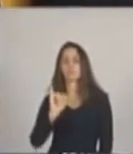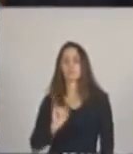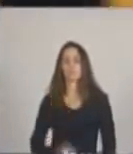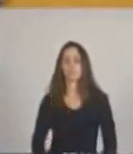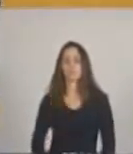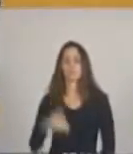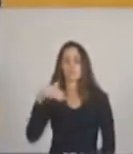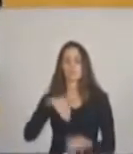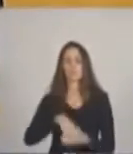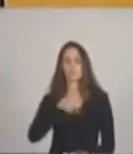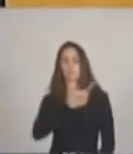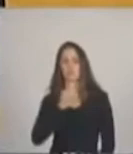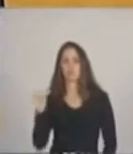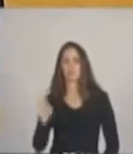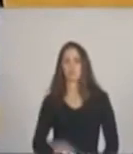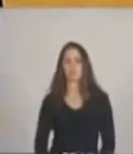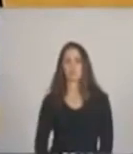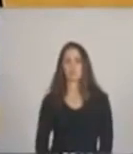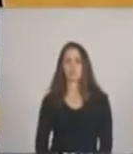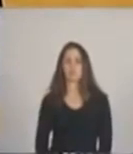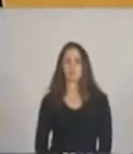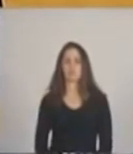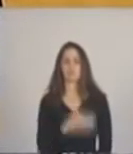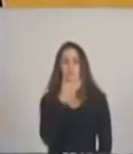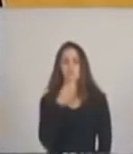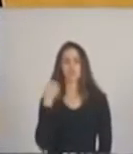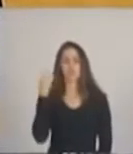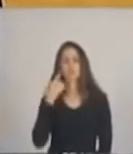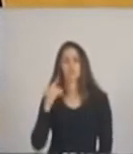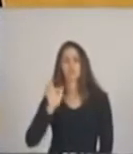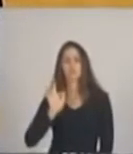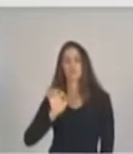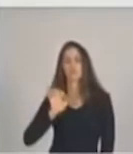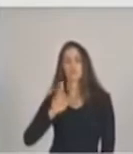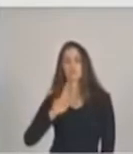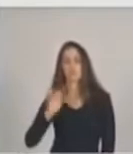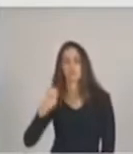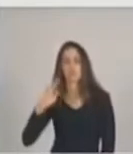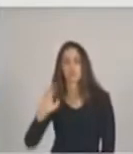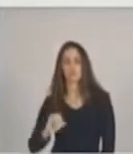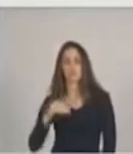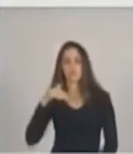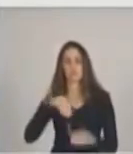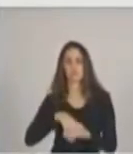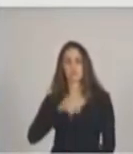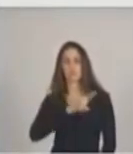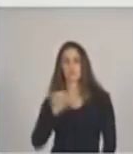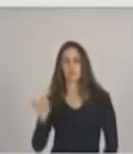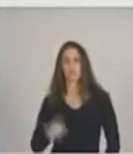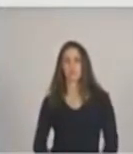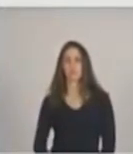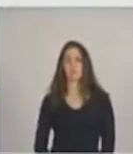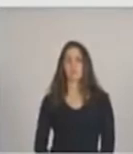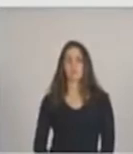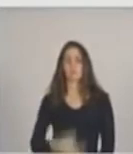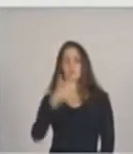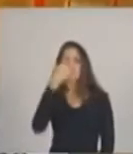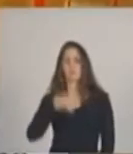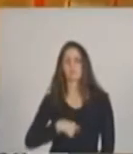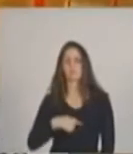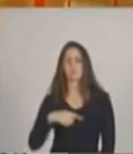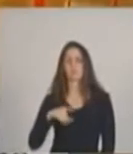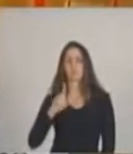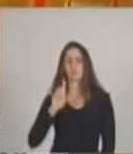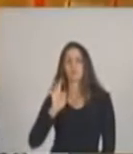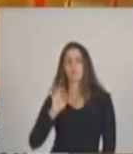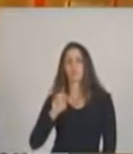Voto não, presidente. Vota não, deputado Ferraço. Voto não. Vota não, deputado Torino. Voto não, senhor presidente. Vota não,